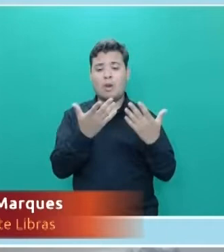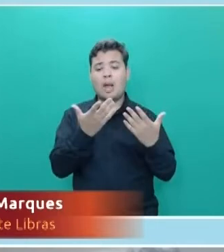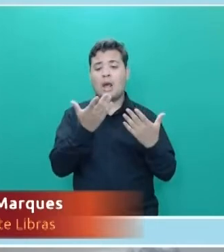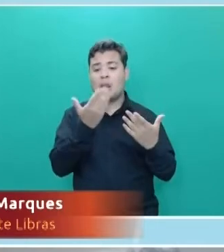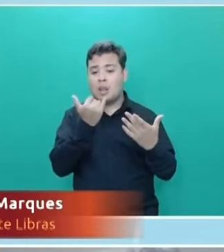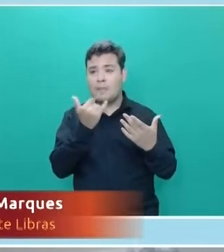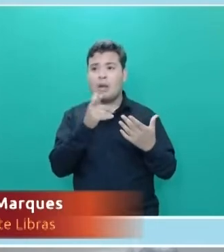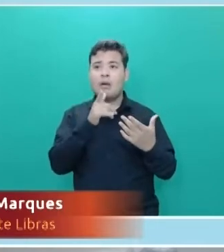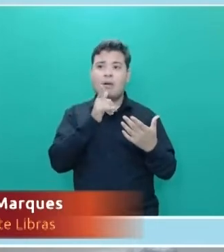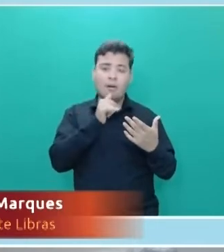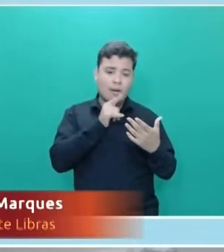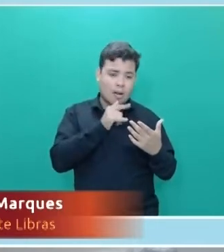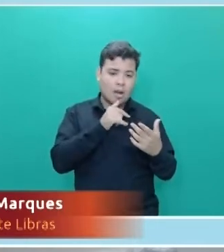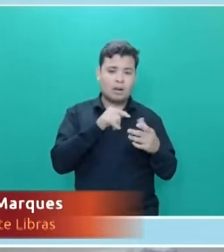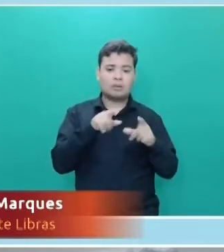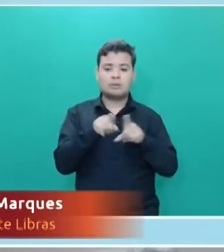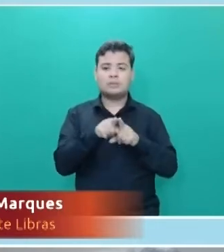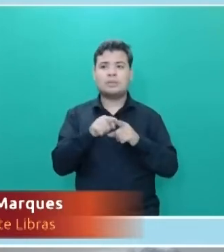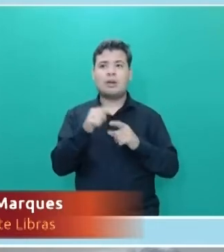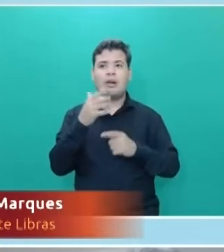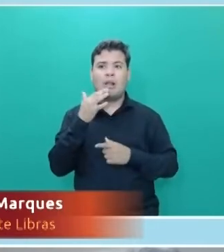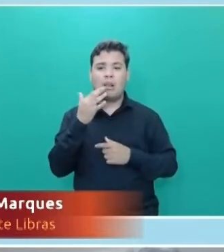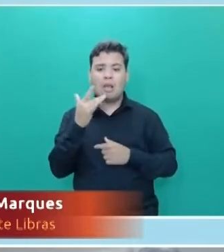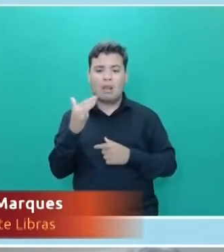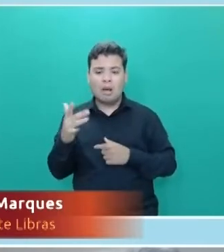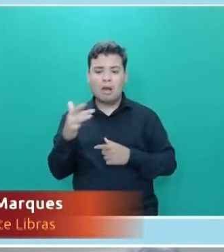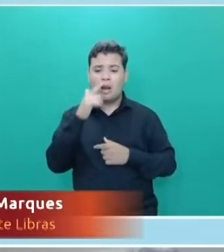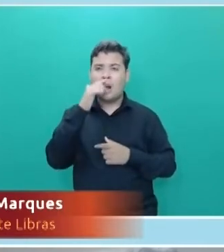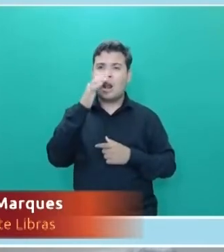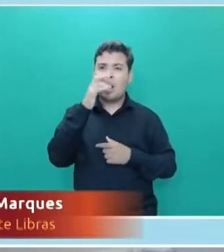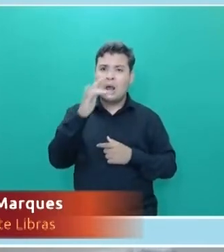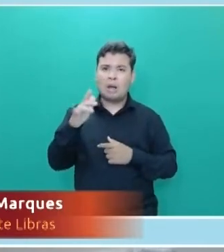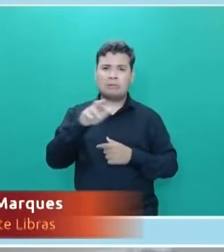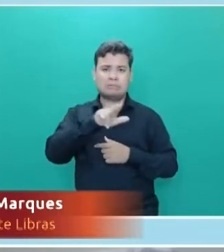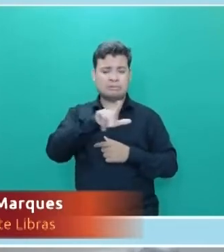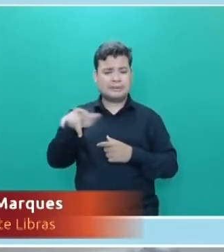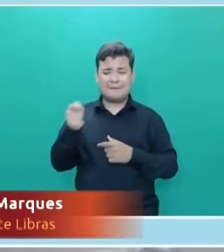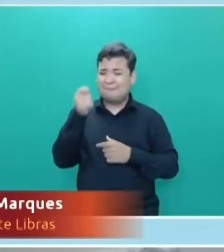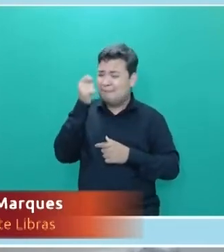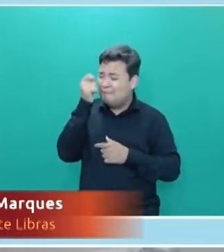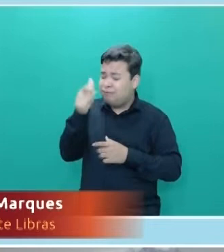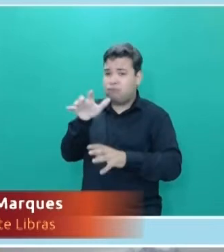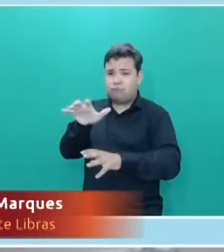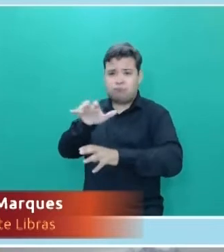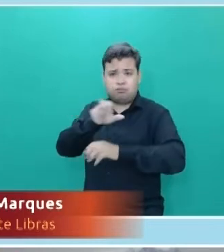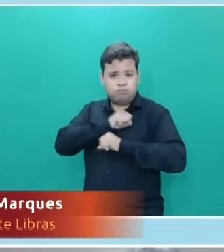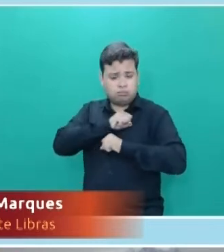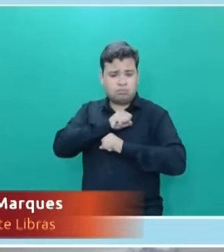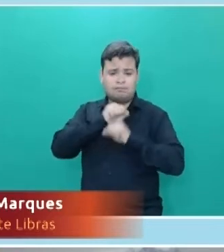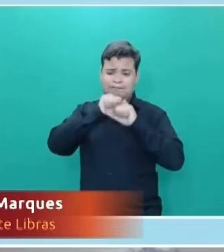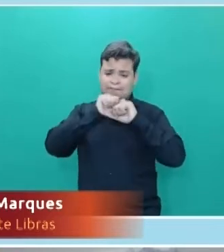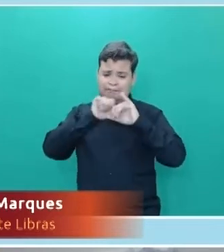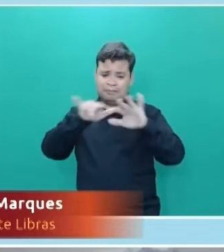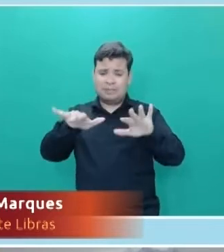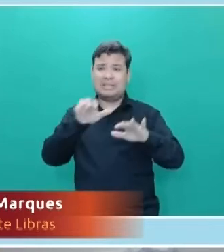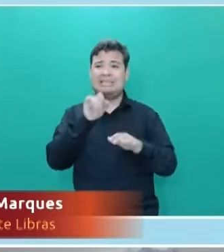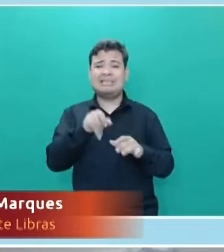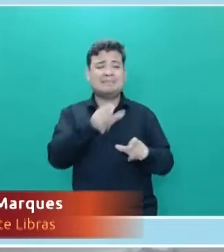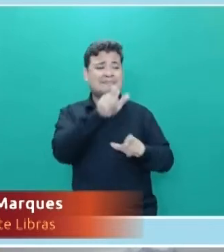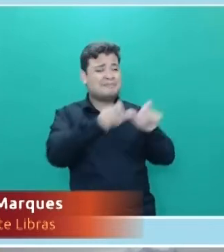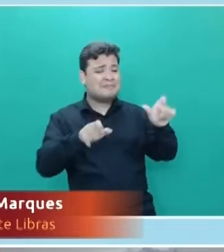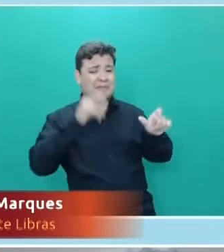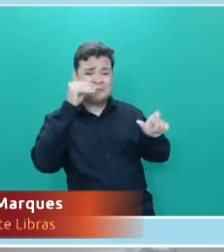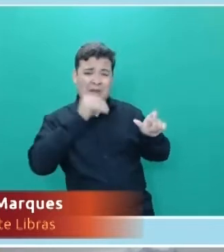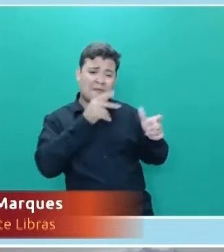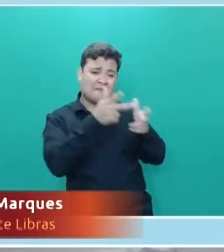com fluidos, secreções. Então, assim, pega muito fácil. Então, basta estar suscetível, sem a vacina,